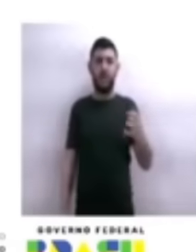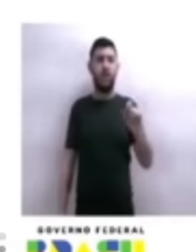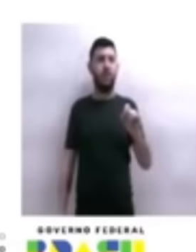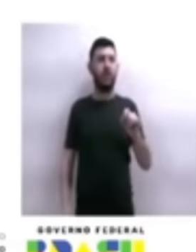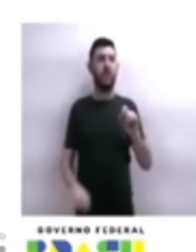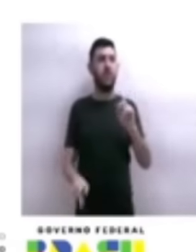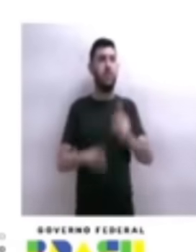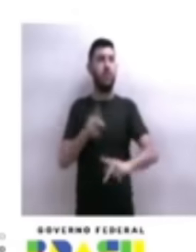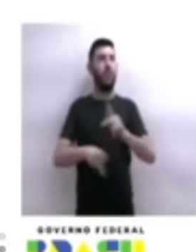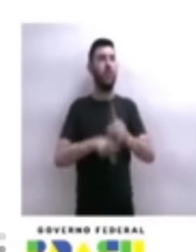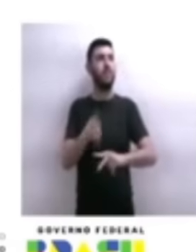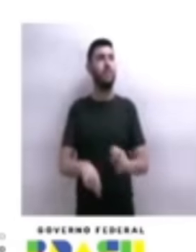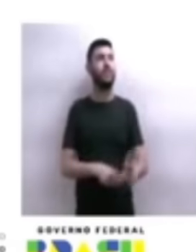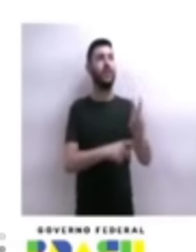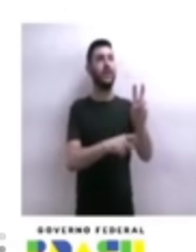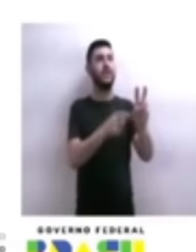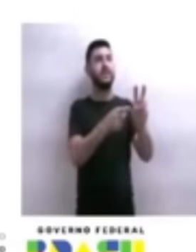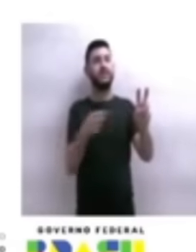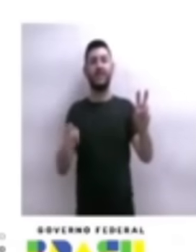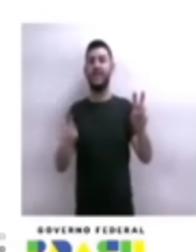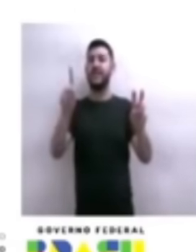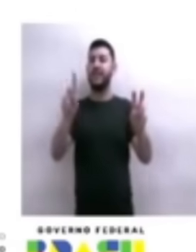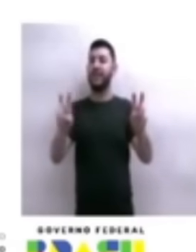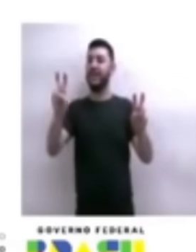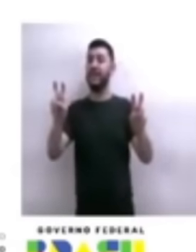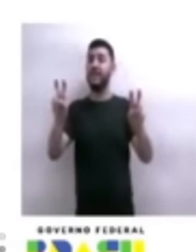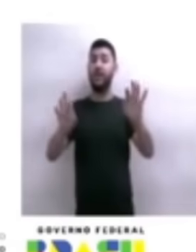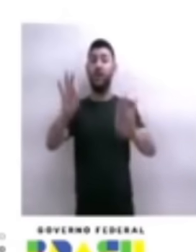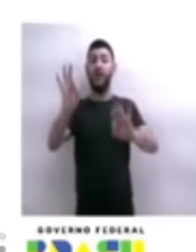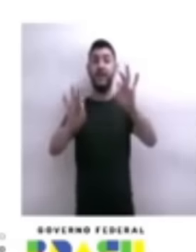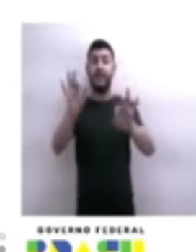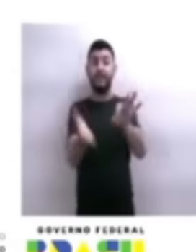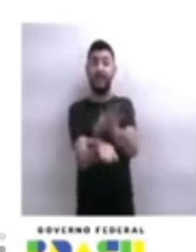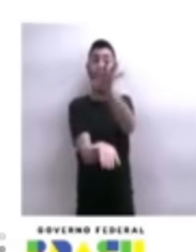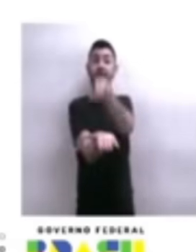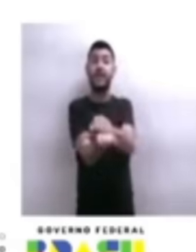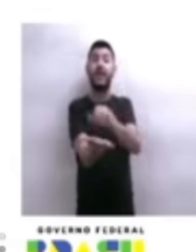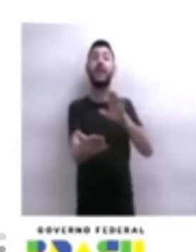15... precisavam regularizar seu cadastro até o último dia,